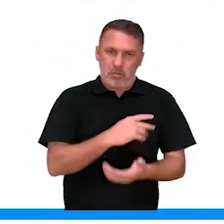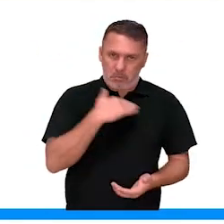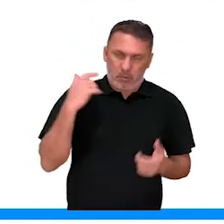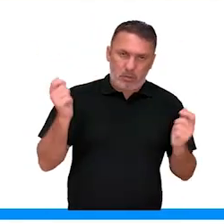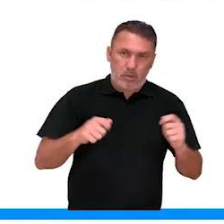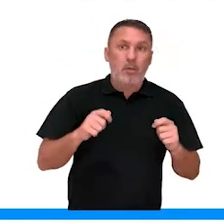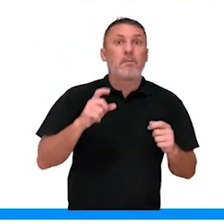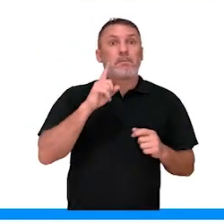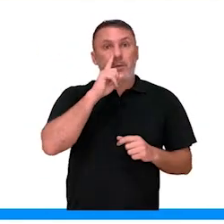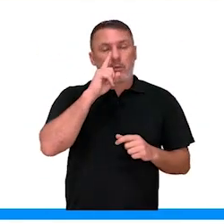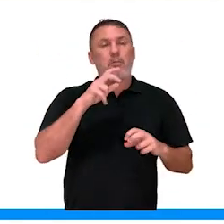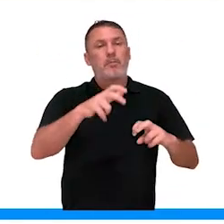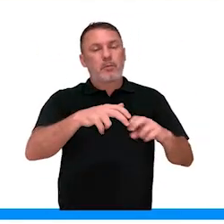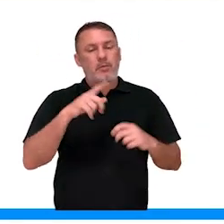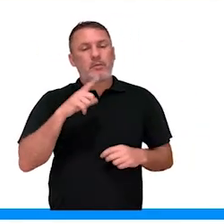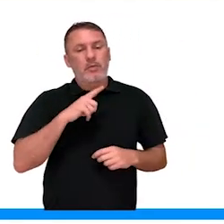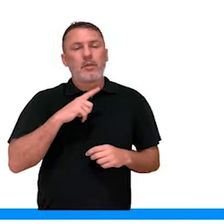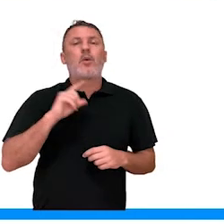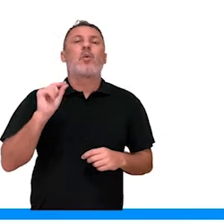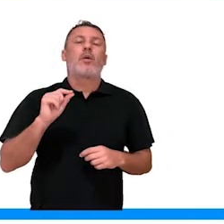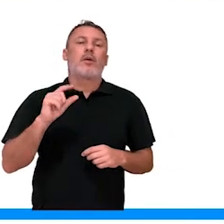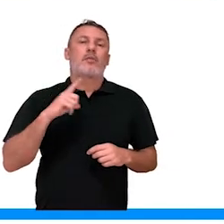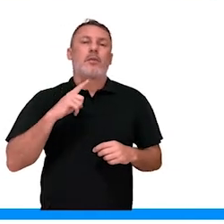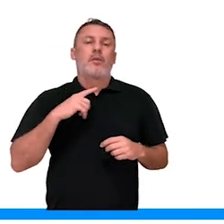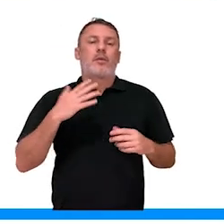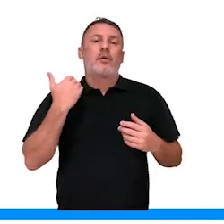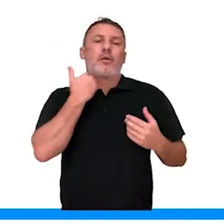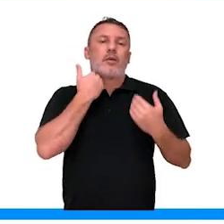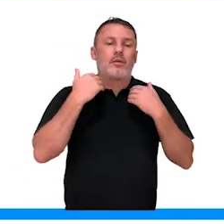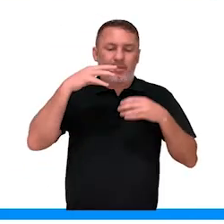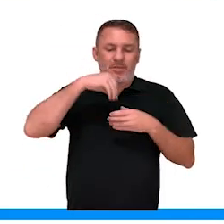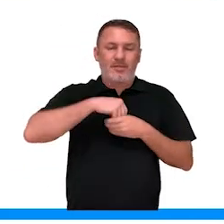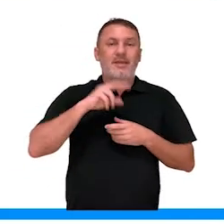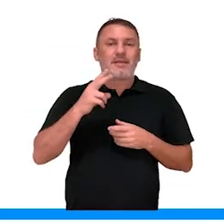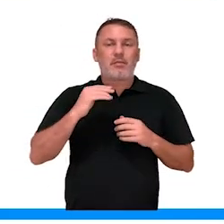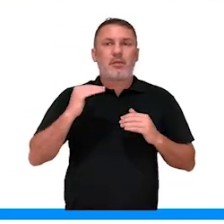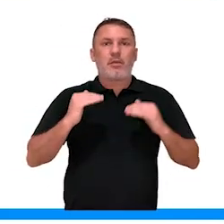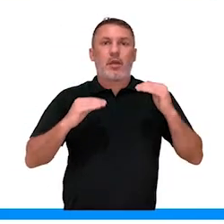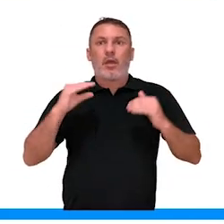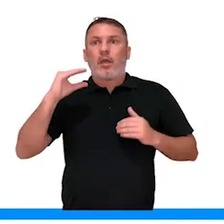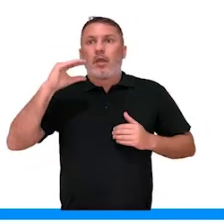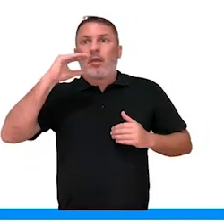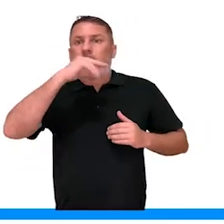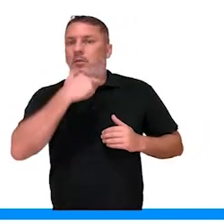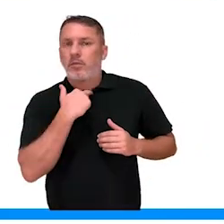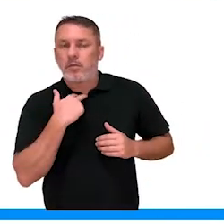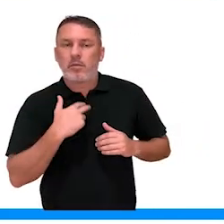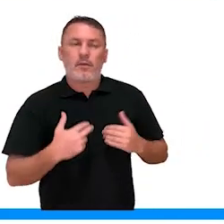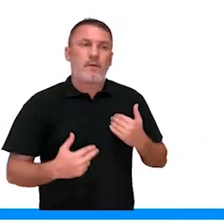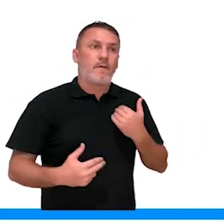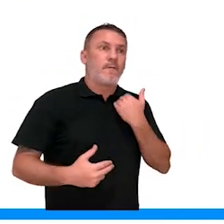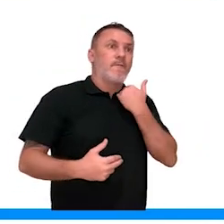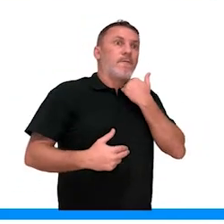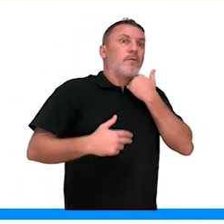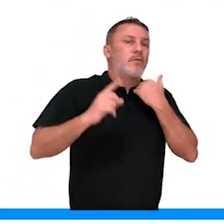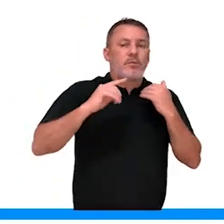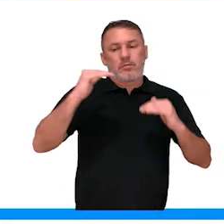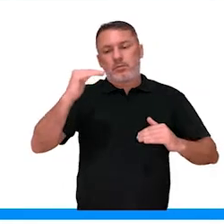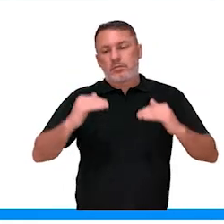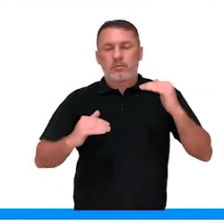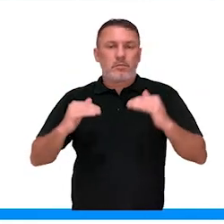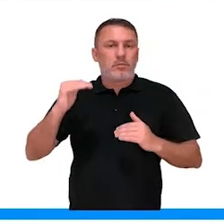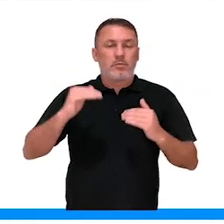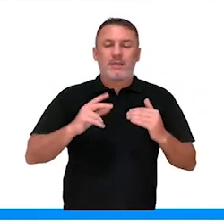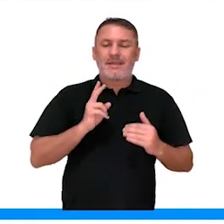a óbito. Então, é ideal que a gente consiga manter a temperatura interna constante, independente